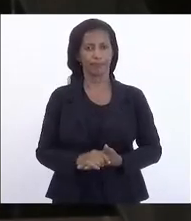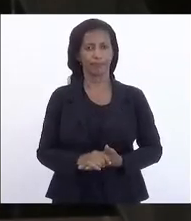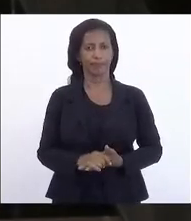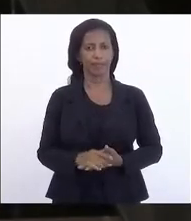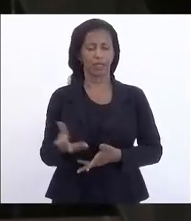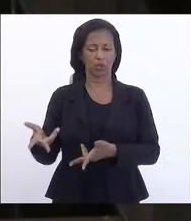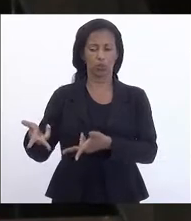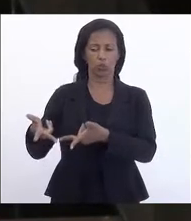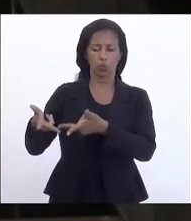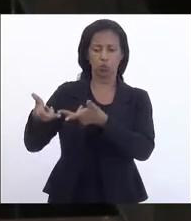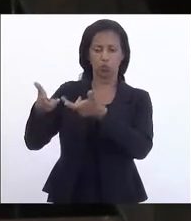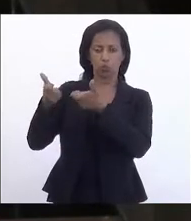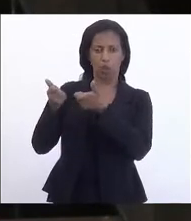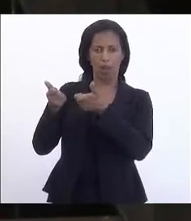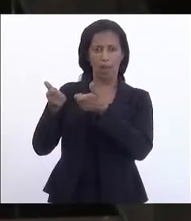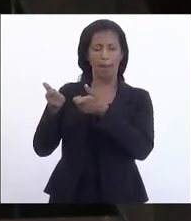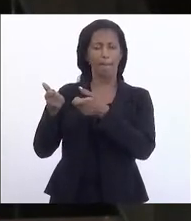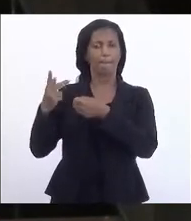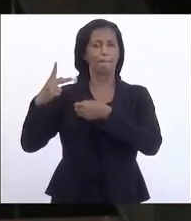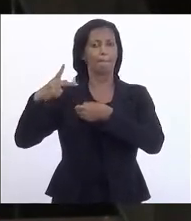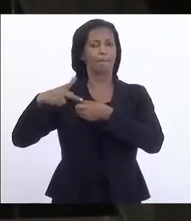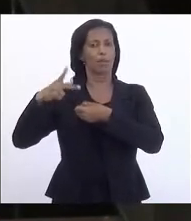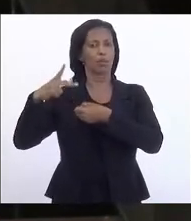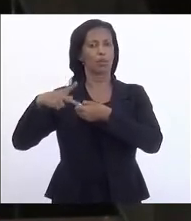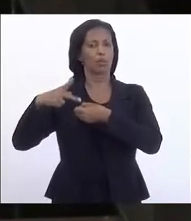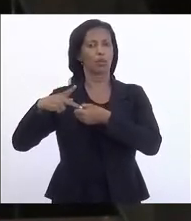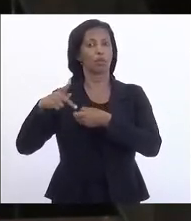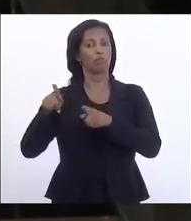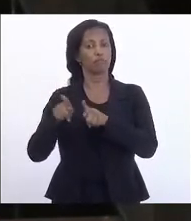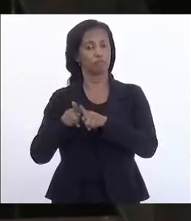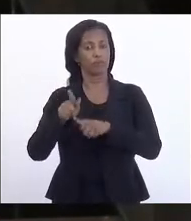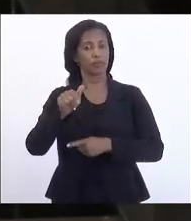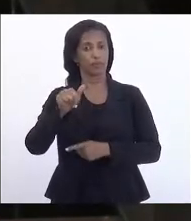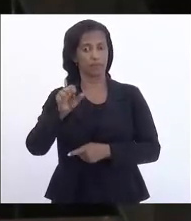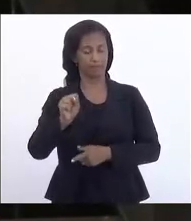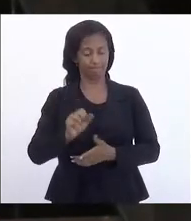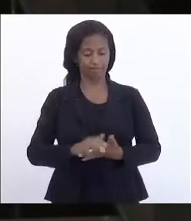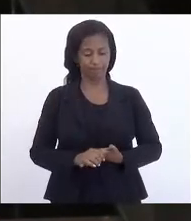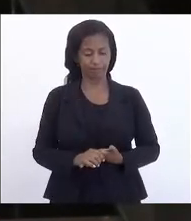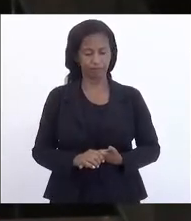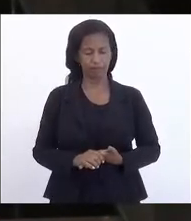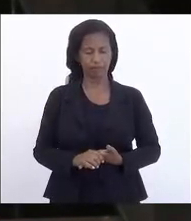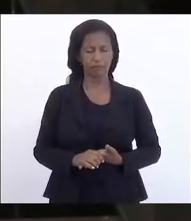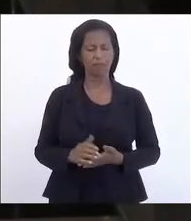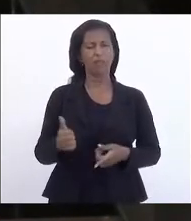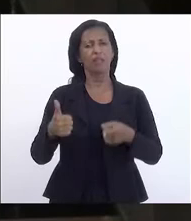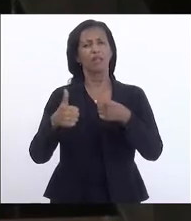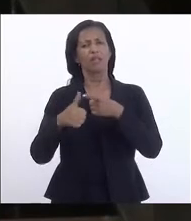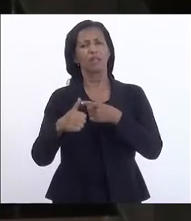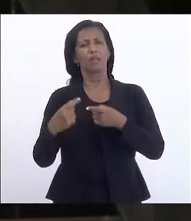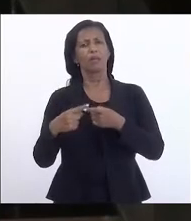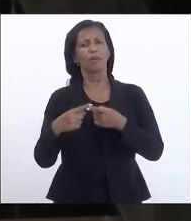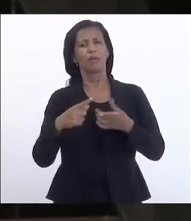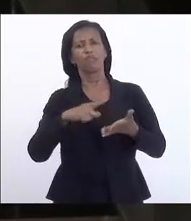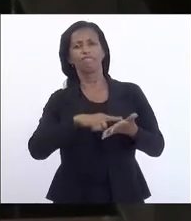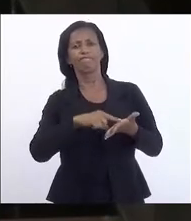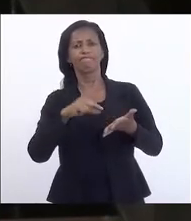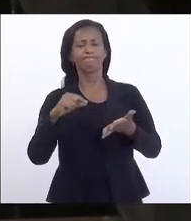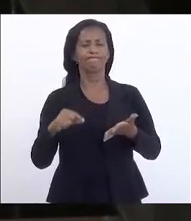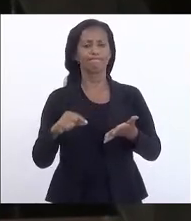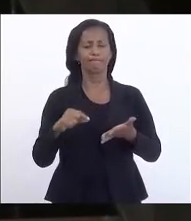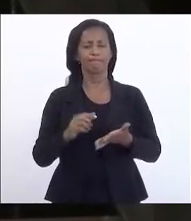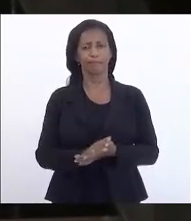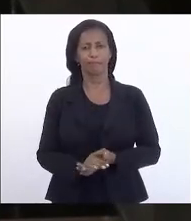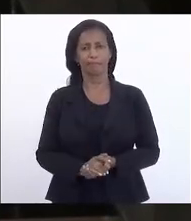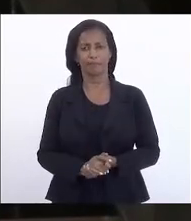exploração do petróleo e gás. Em primeiro lugar, porque é uma forma de destacar e